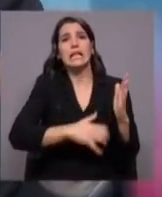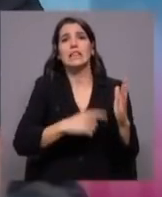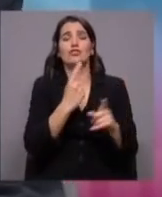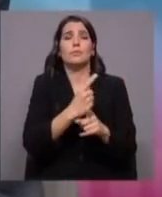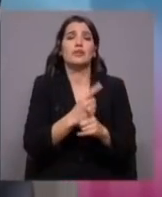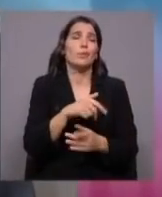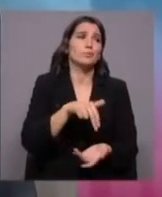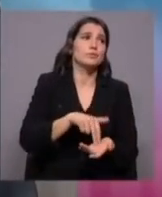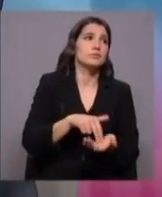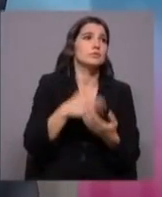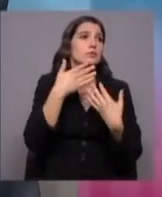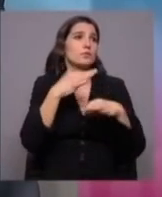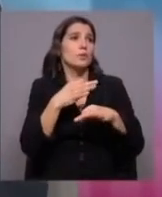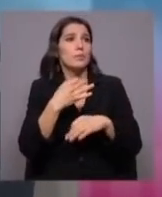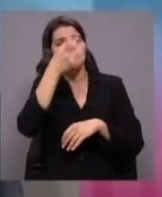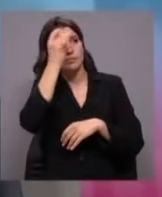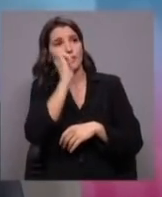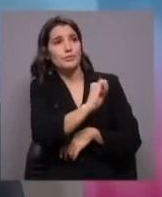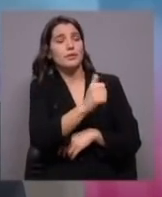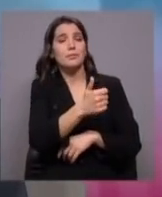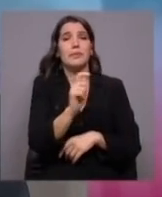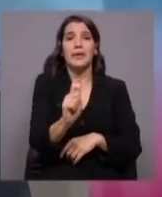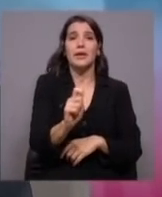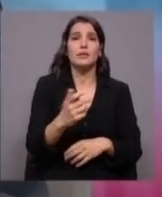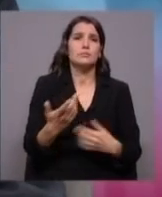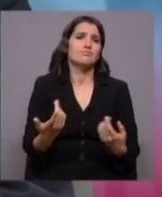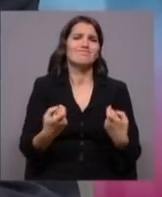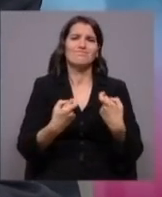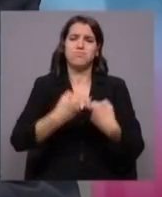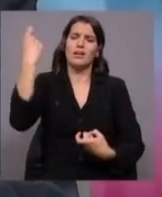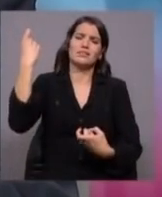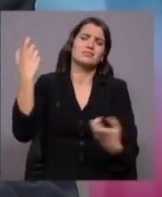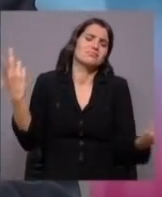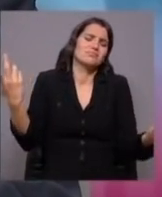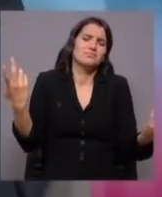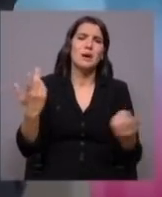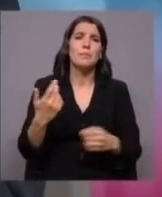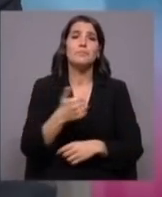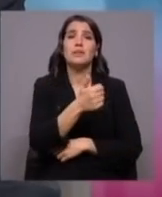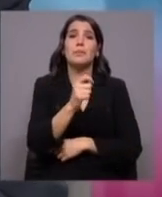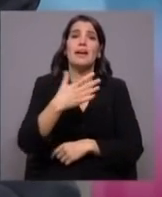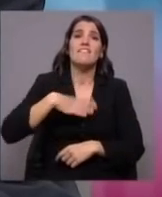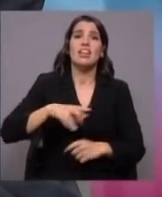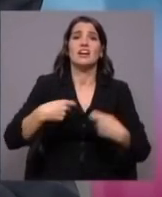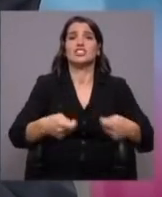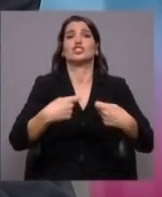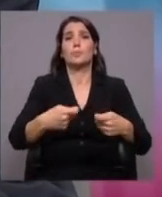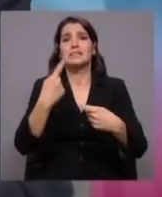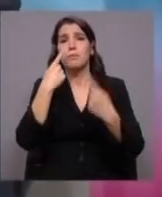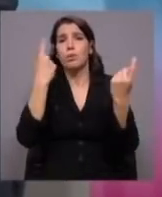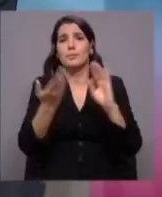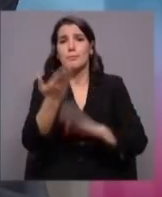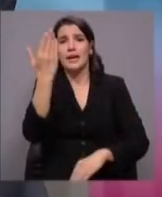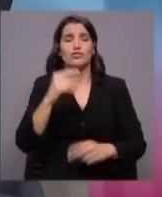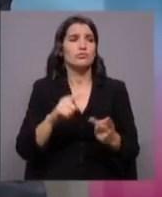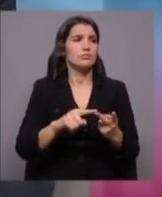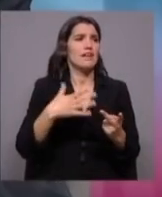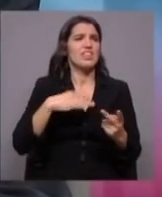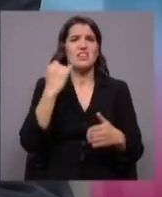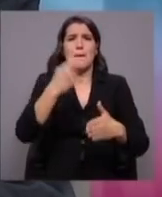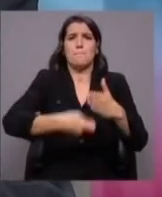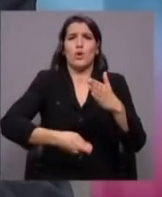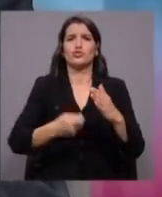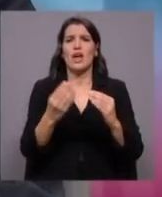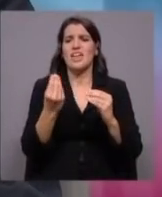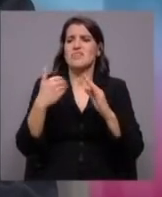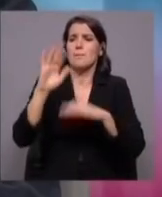posições normais do Bloco de Esquerda, há uma incompatibilidade completa. O Bloco de Esquerda quer mais despesa pública, o Bloco de Esquerda quer ainda mais impostos do que